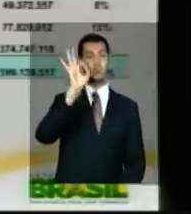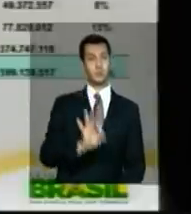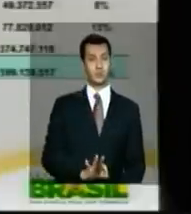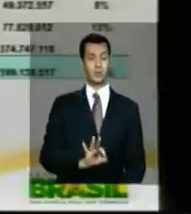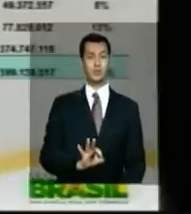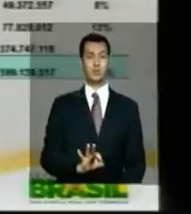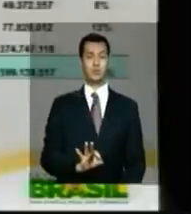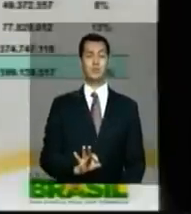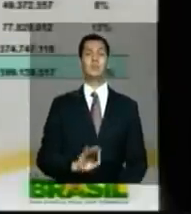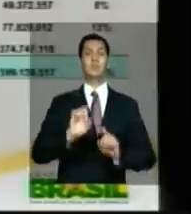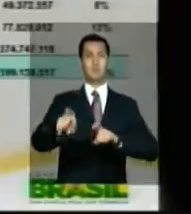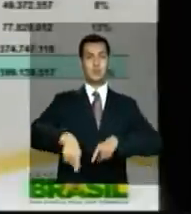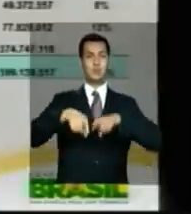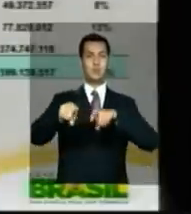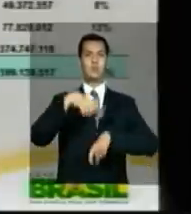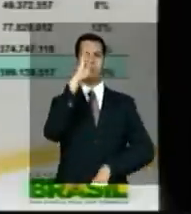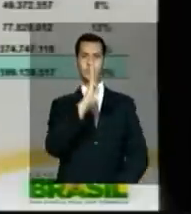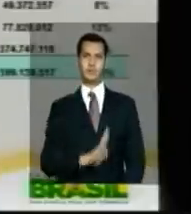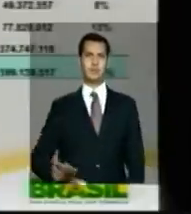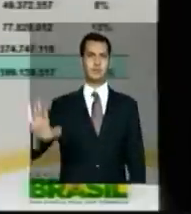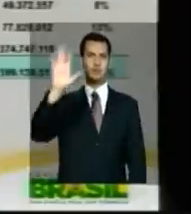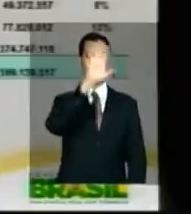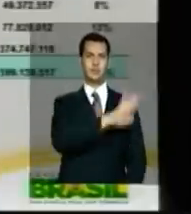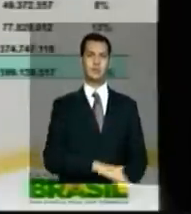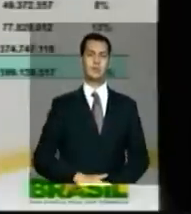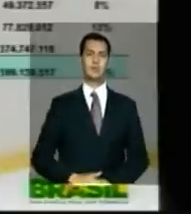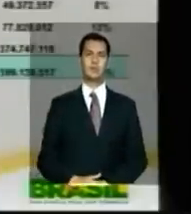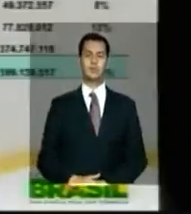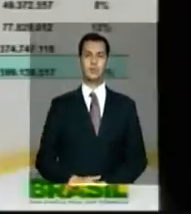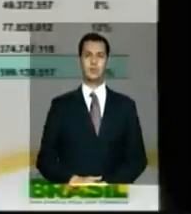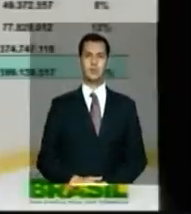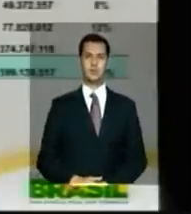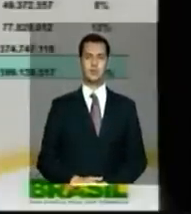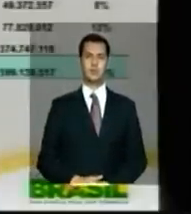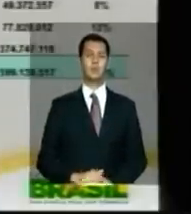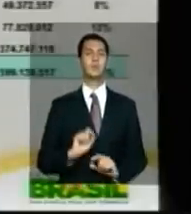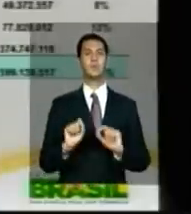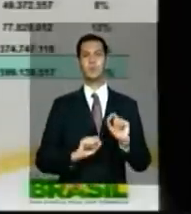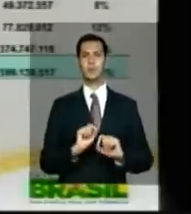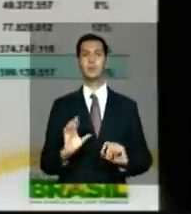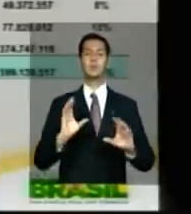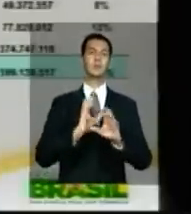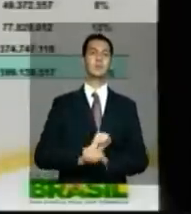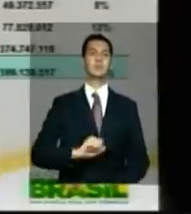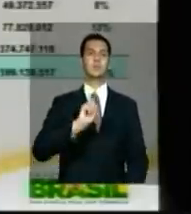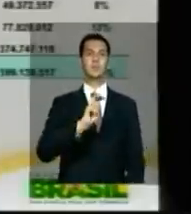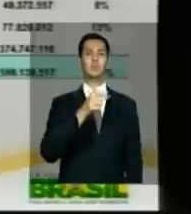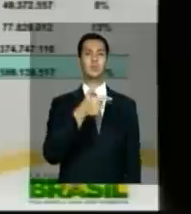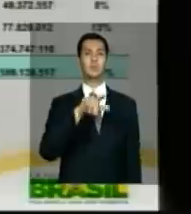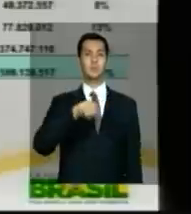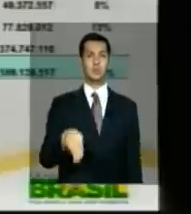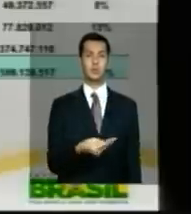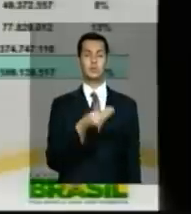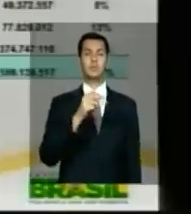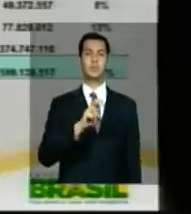do Brasil que compreende 52.5